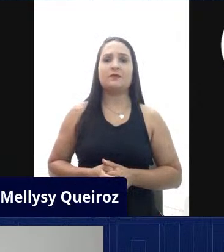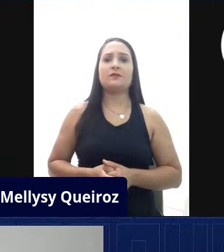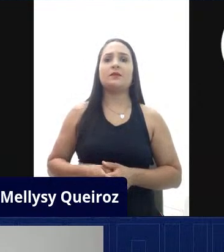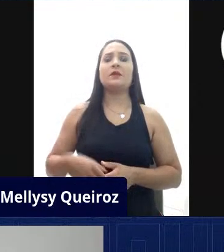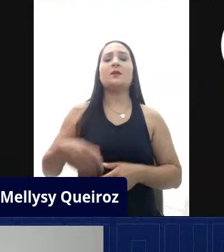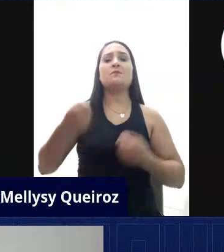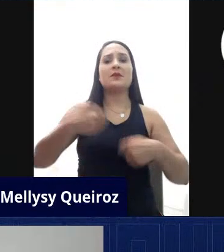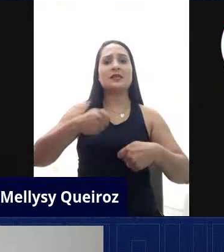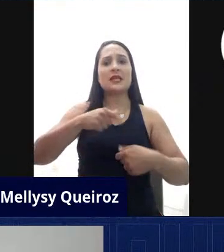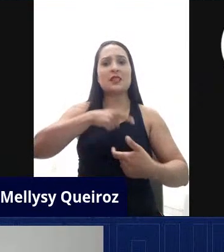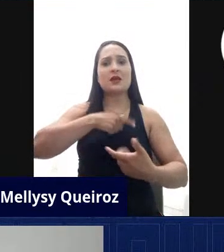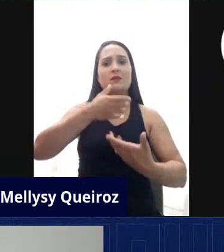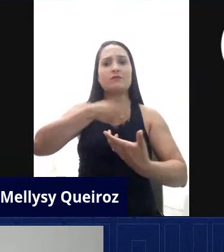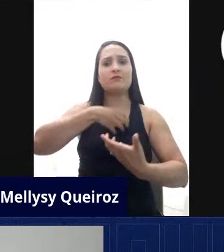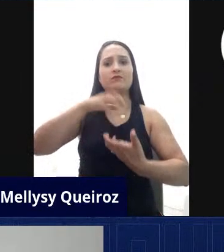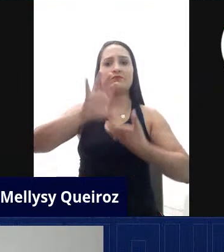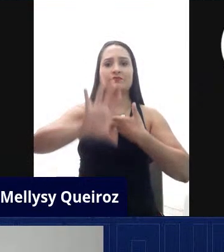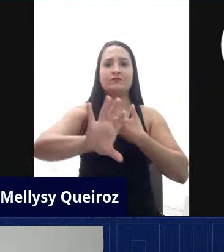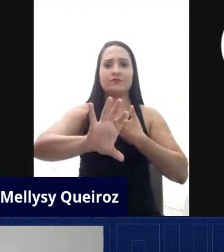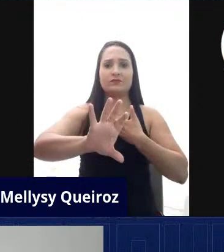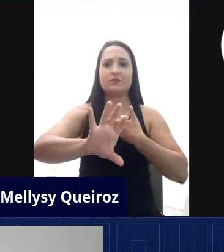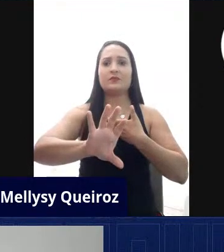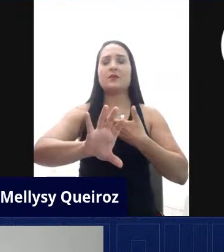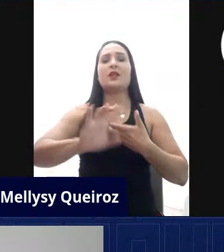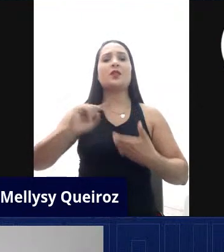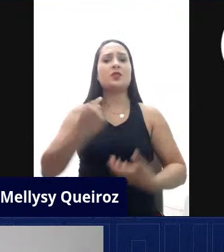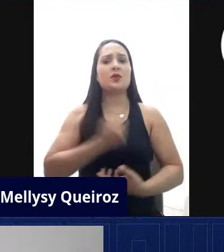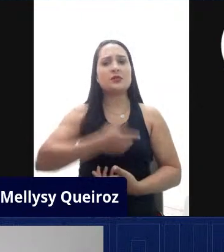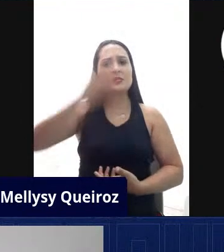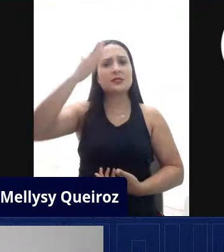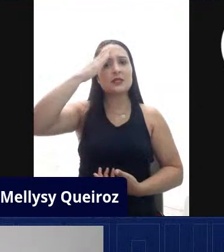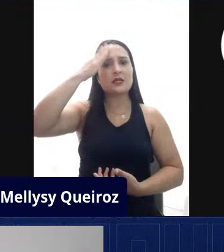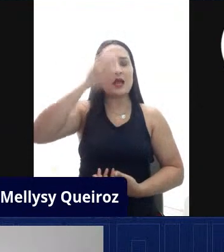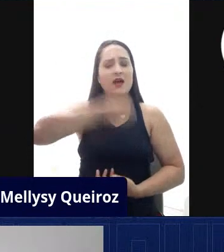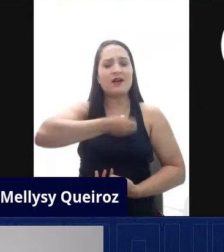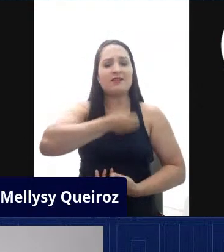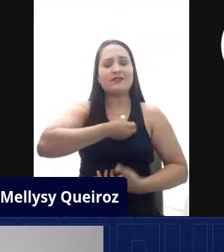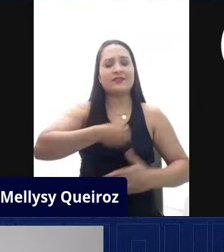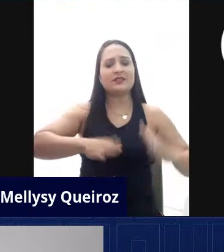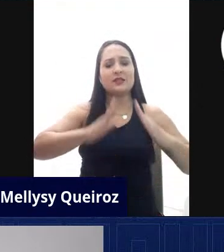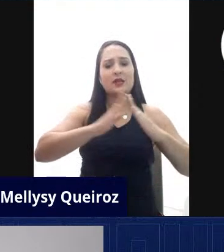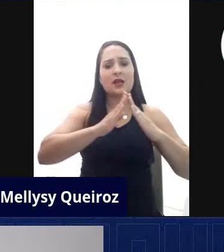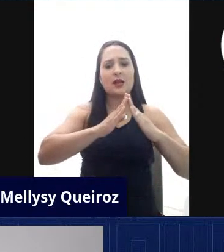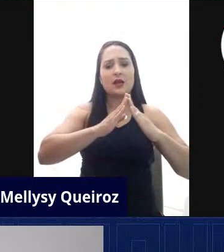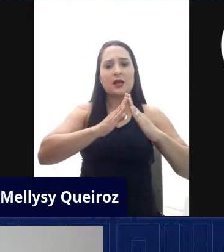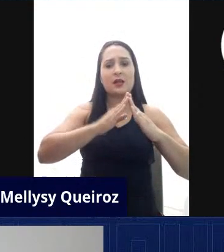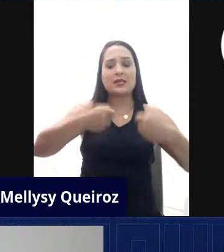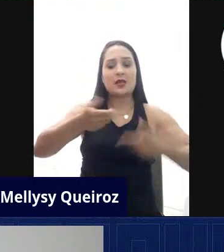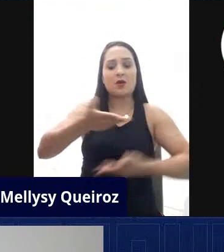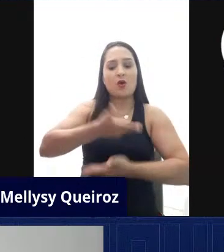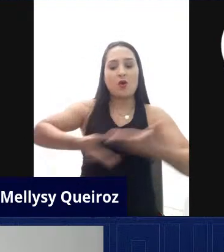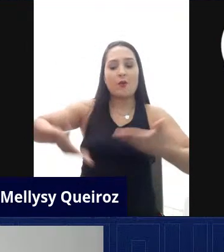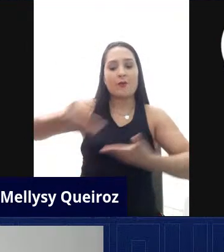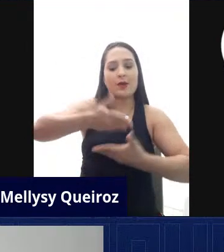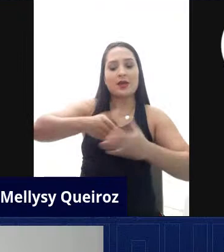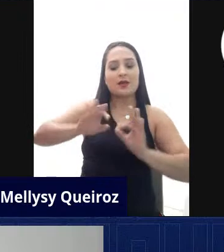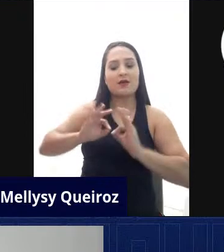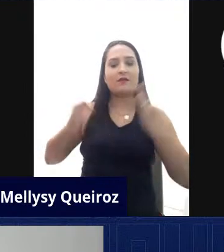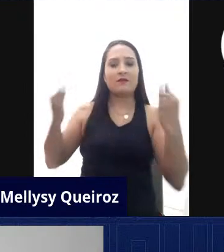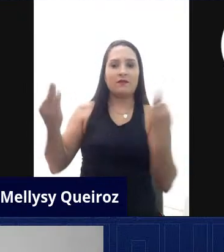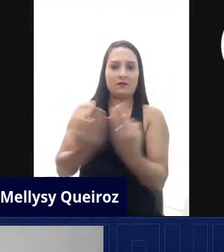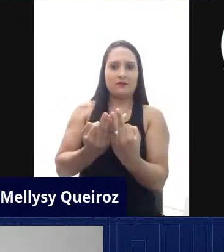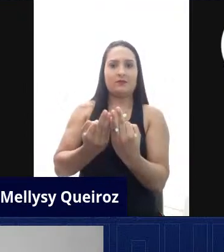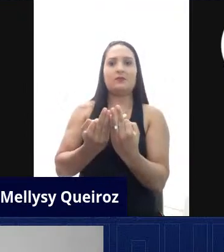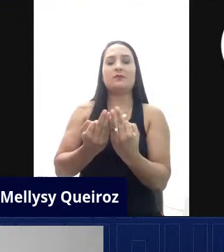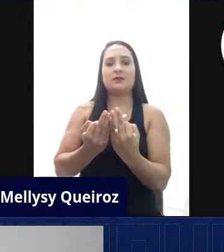reciprocidade, vamos compreender que a vida doméstica é a vida da família, é a vida da gente. A família, ela